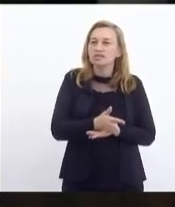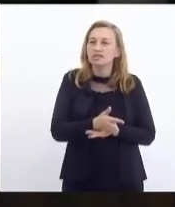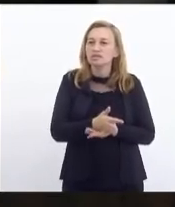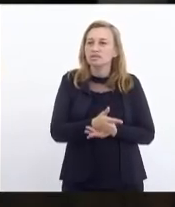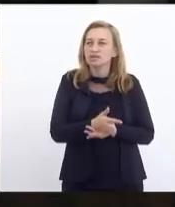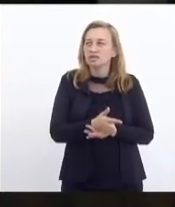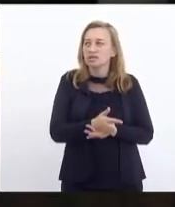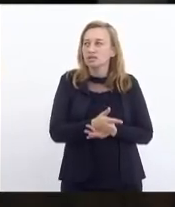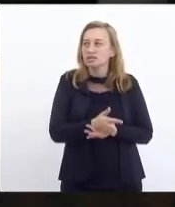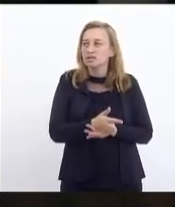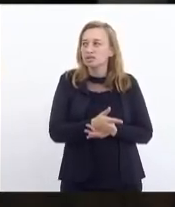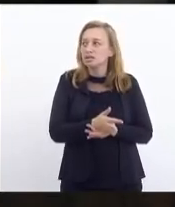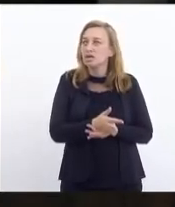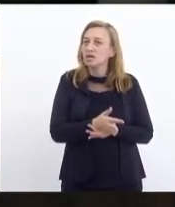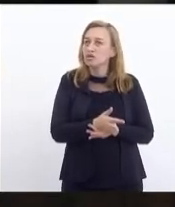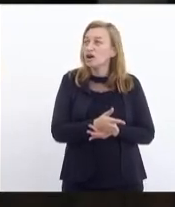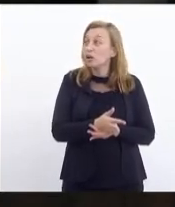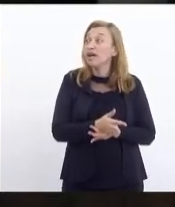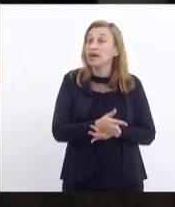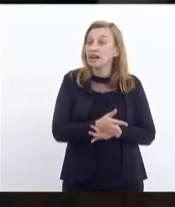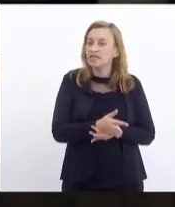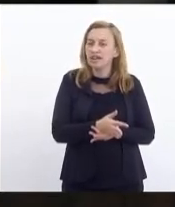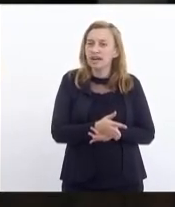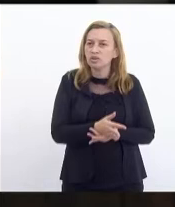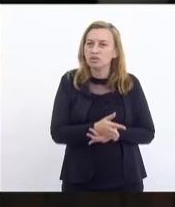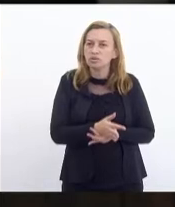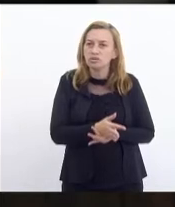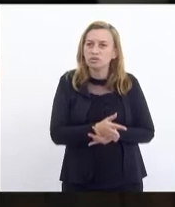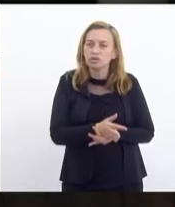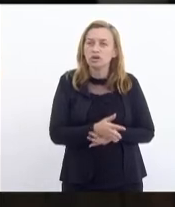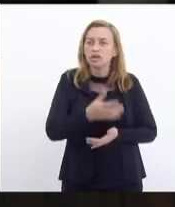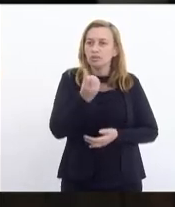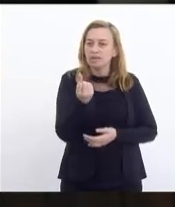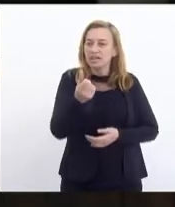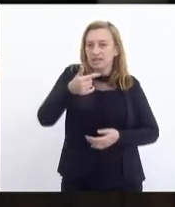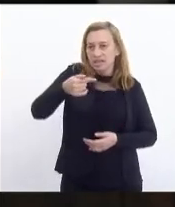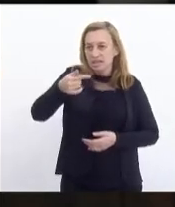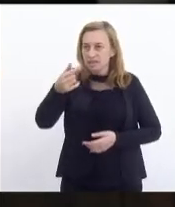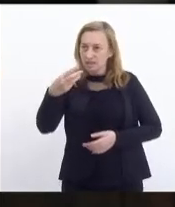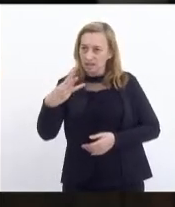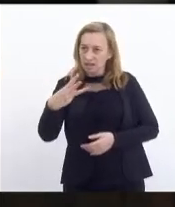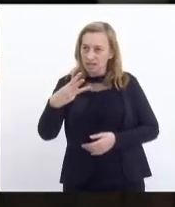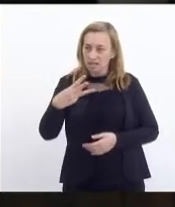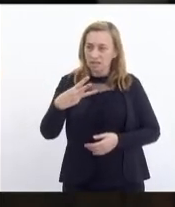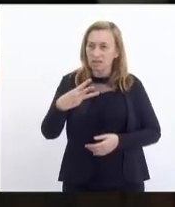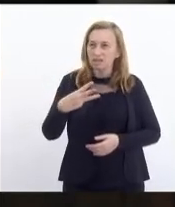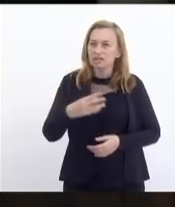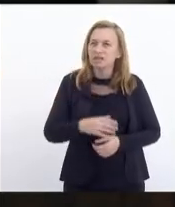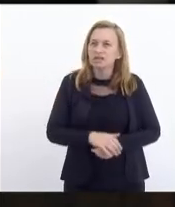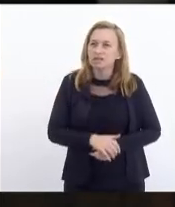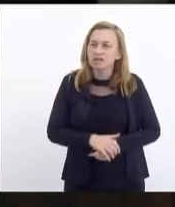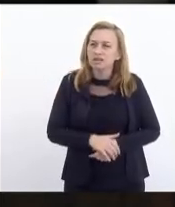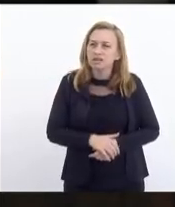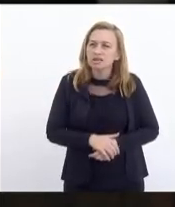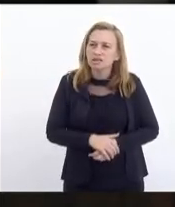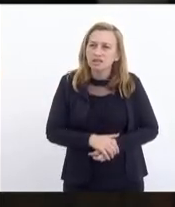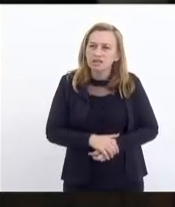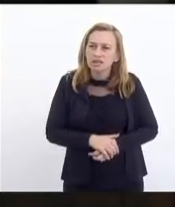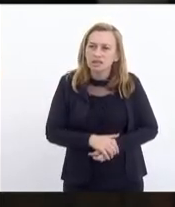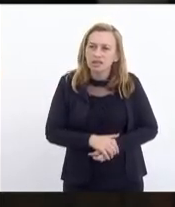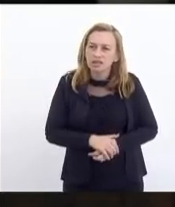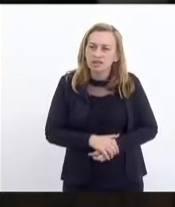a promulgação. Projeto de lei 673 e 676, com abstenção do